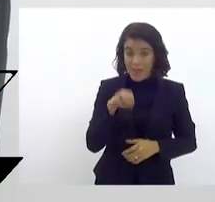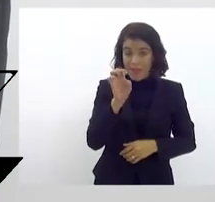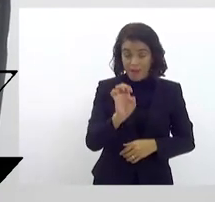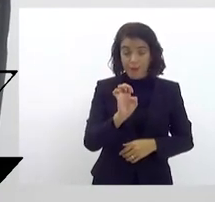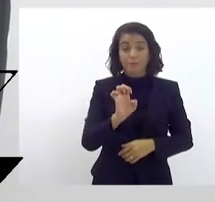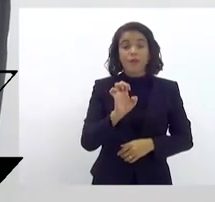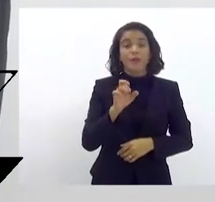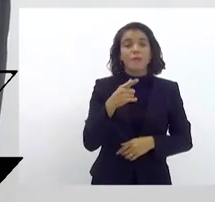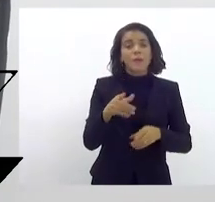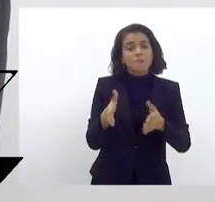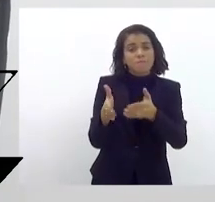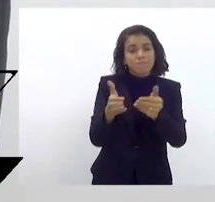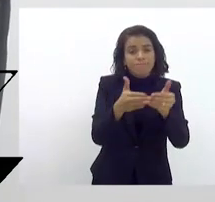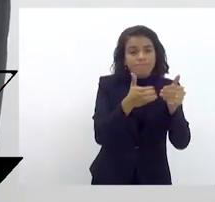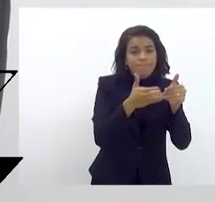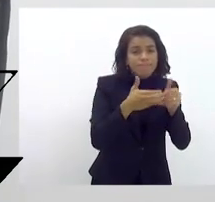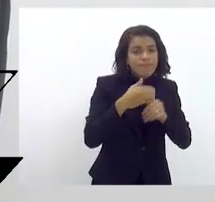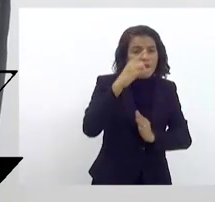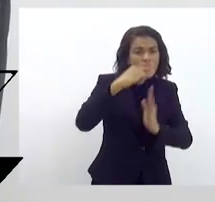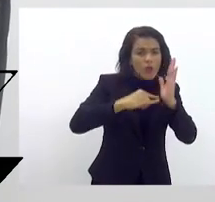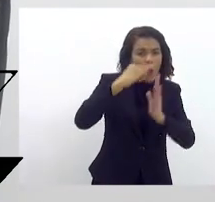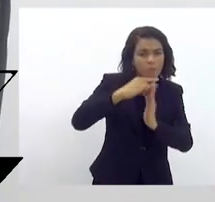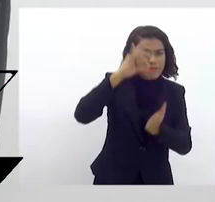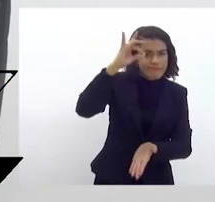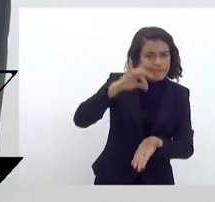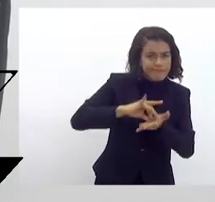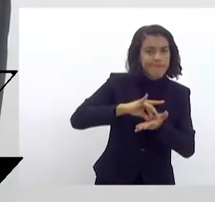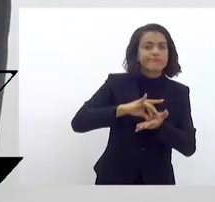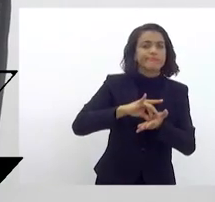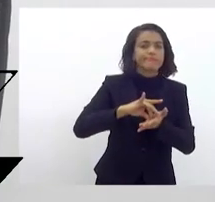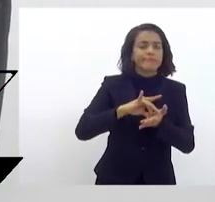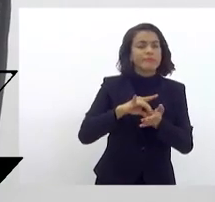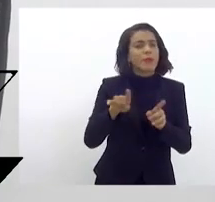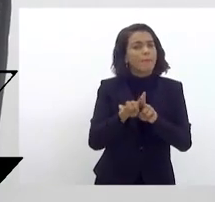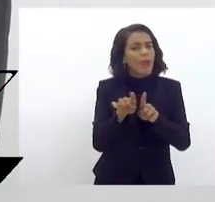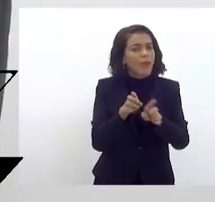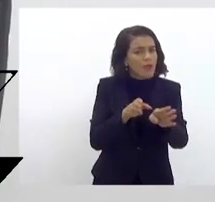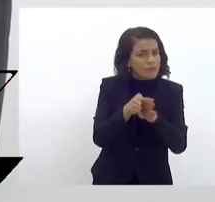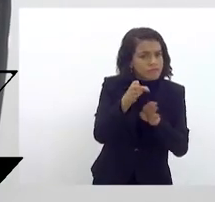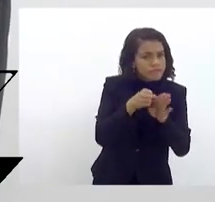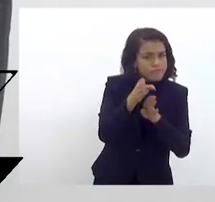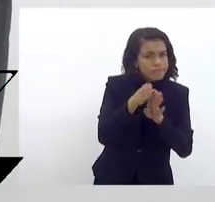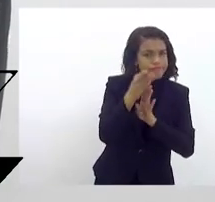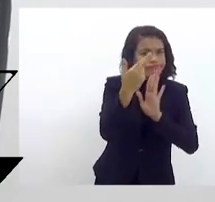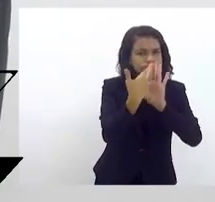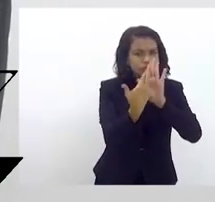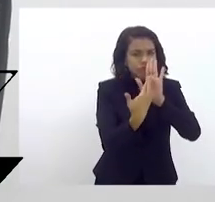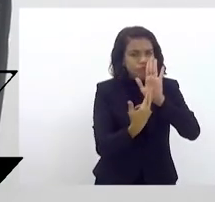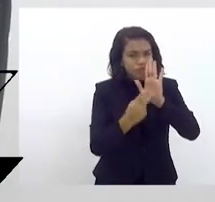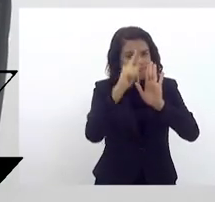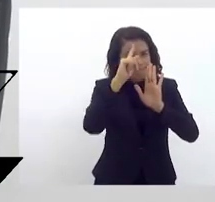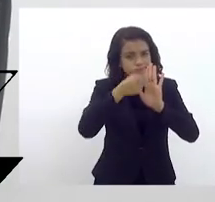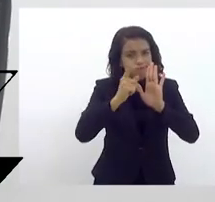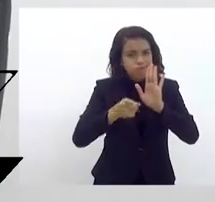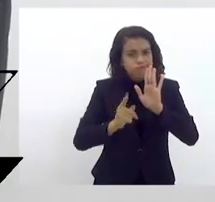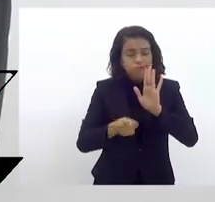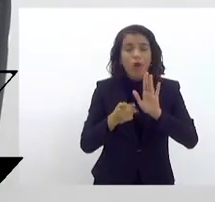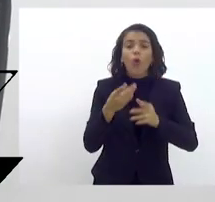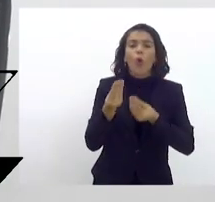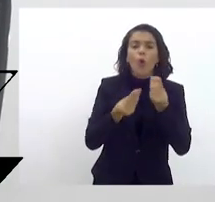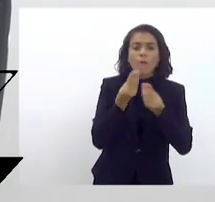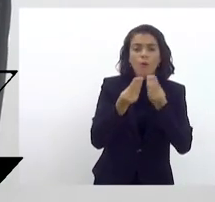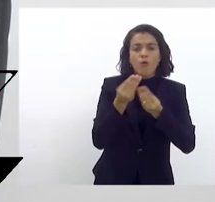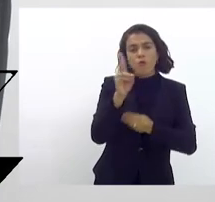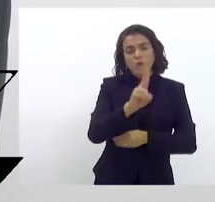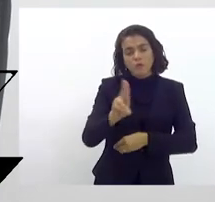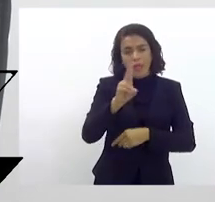requisitar documentos oficiais e Atos normativos que normatizem o reconhecimento fotográfico como